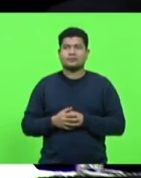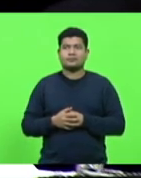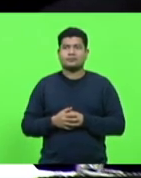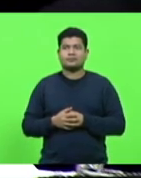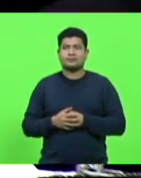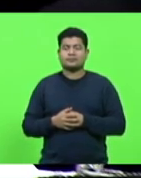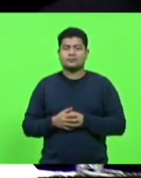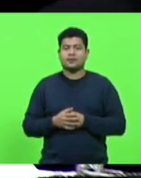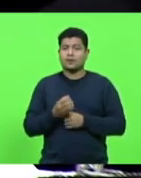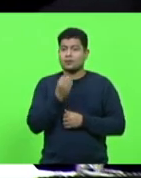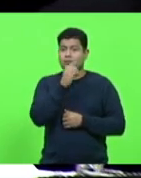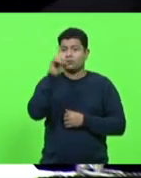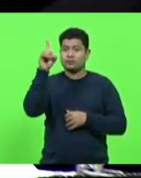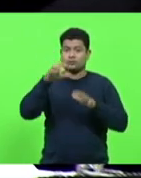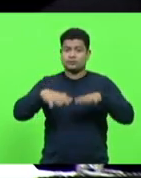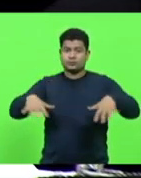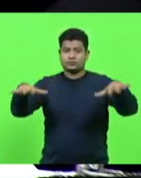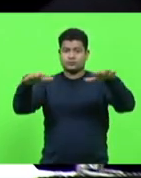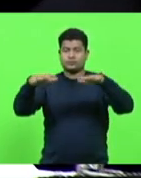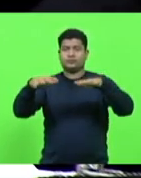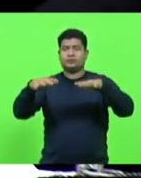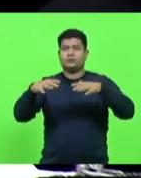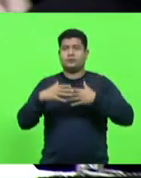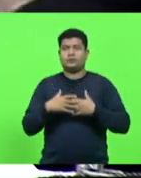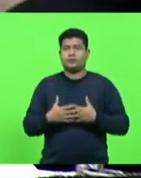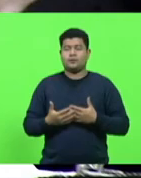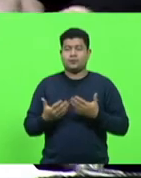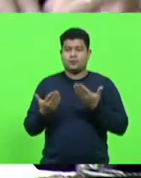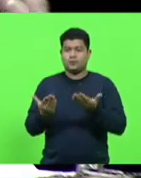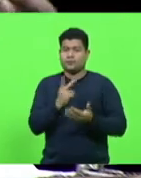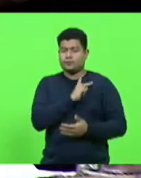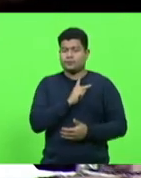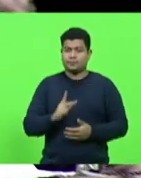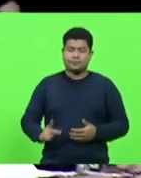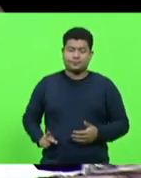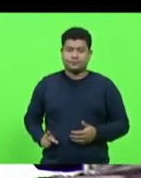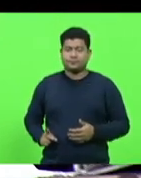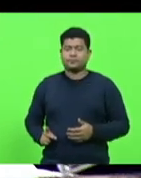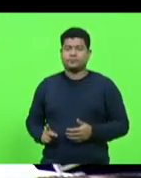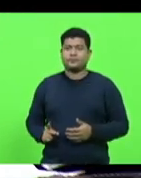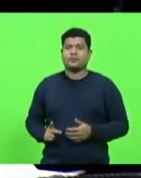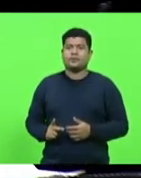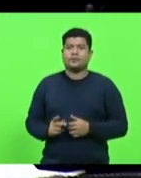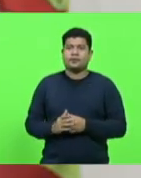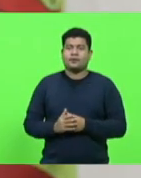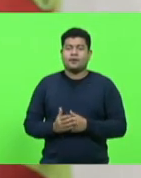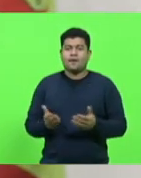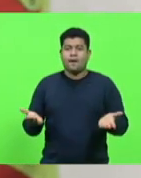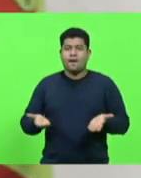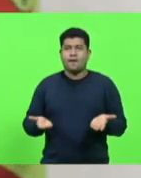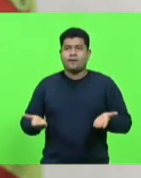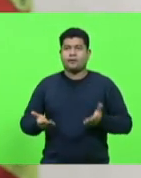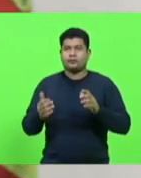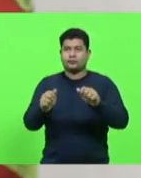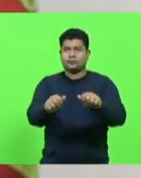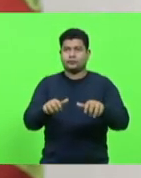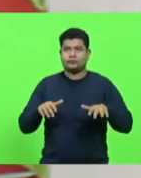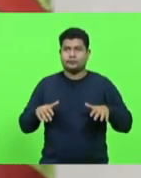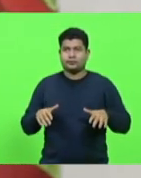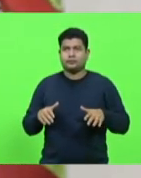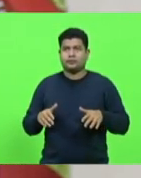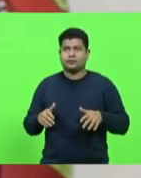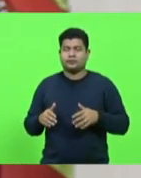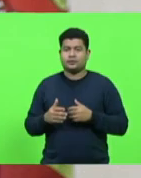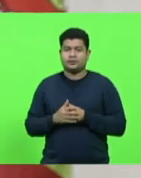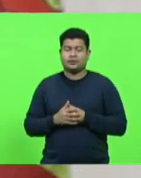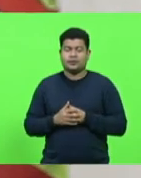Muito bom dia a todos. Excelentíssimo senhor presidente, esta sessão da Assembleia Legislativa de Santa